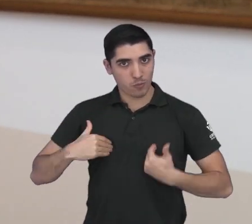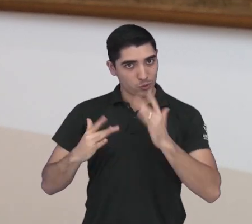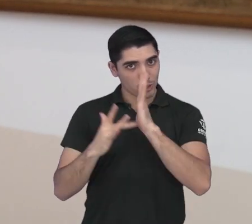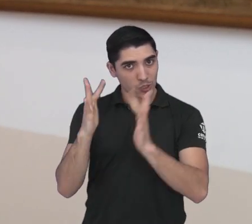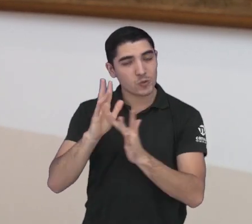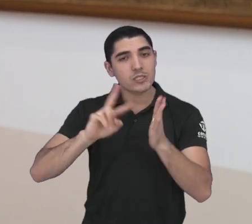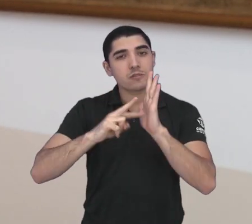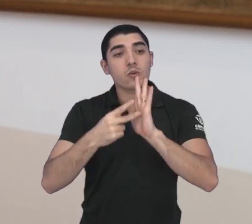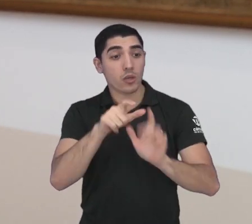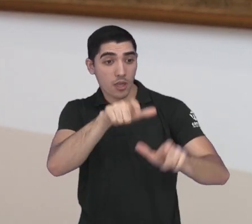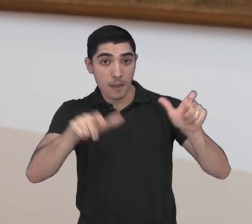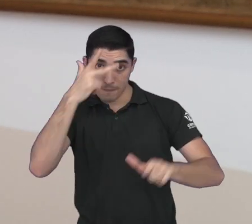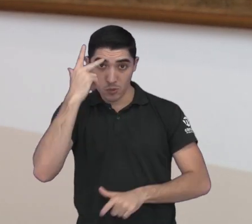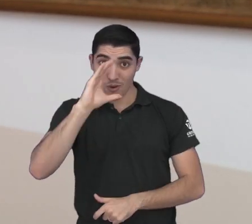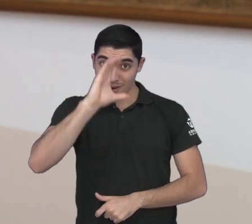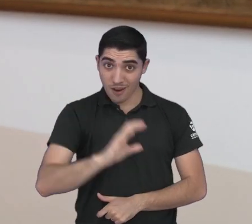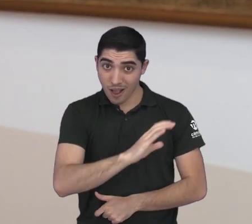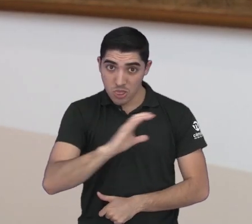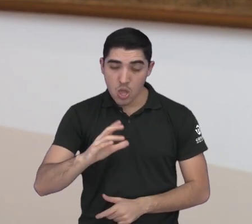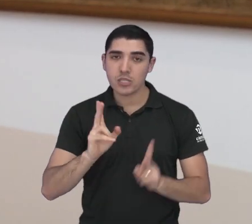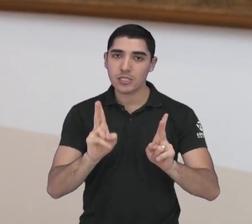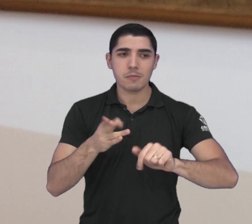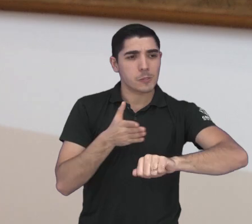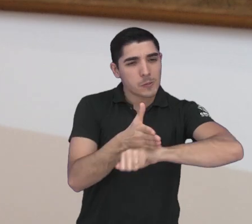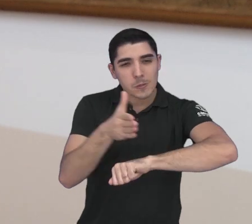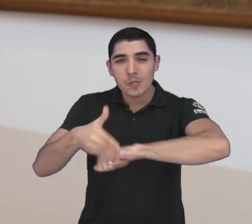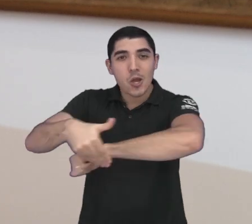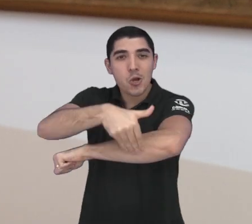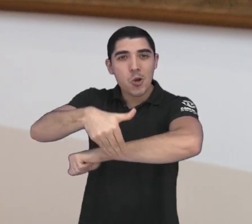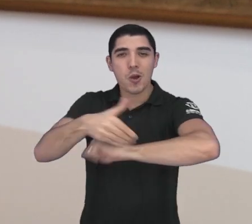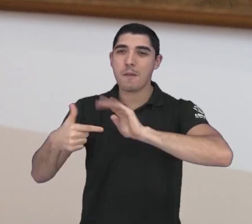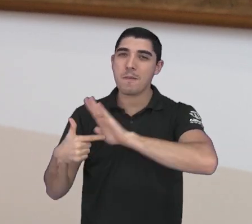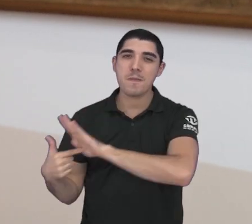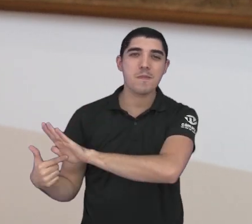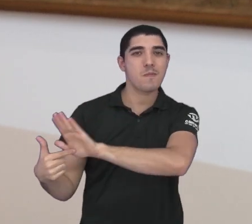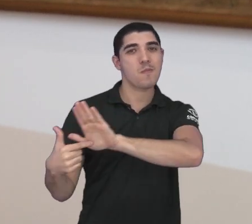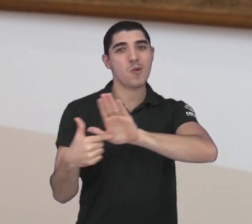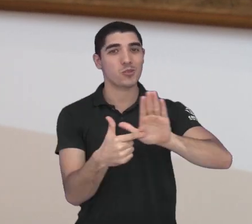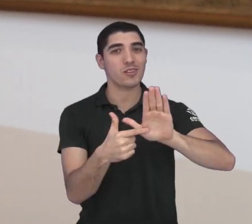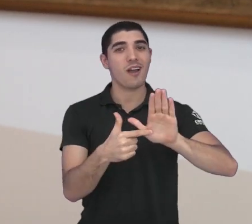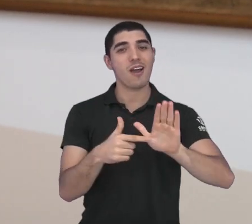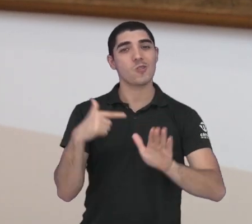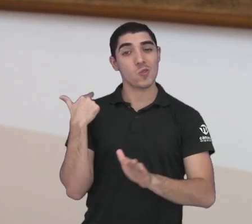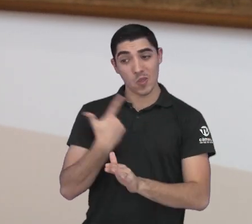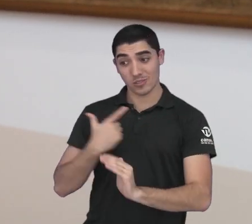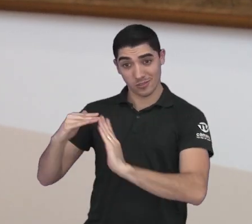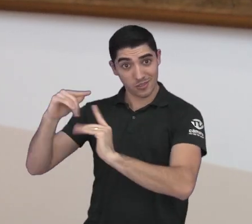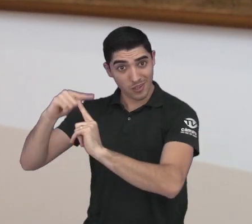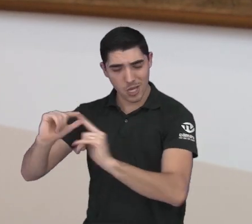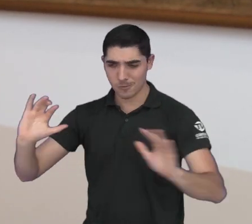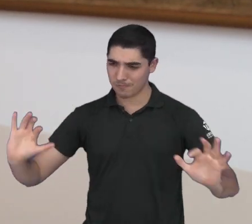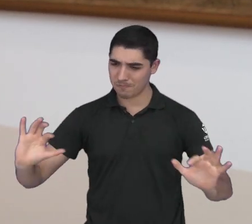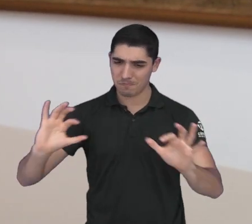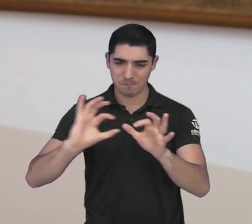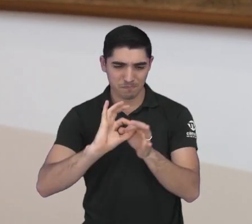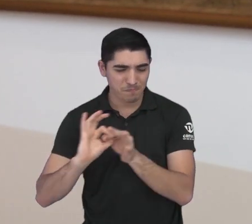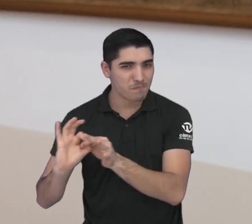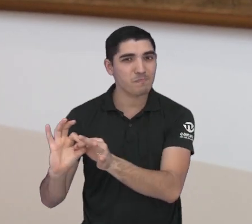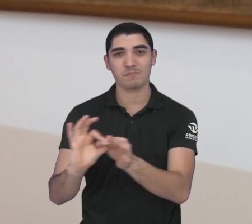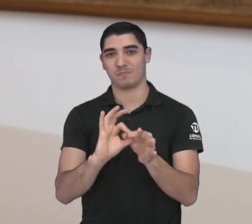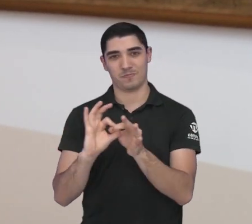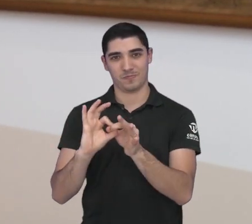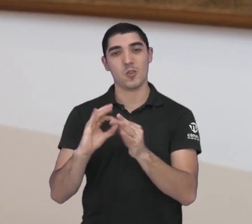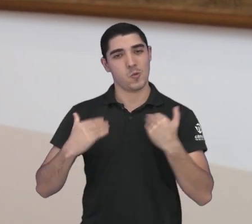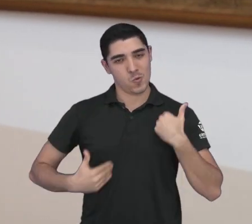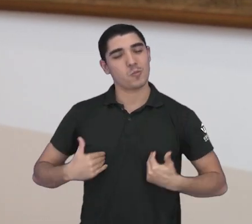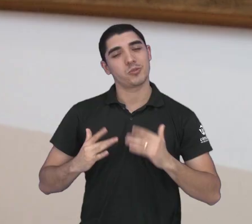isso, é o fiel católico que nesse dia sai às ruas para testemunhar a sua comunhão com a igreja